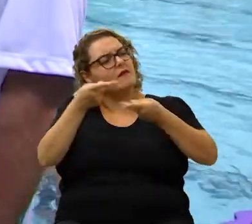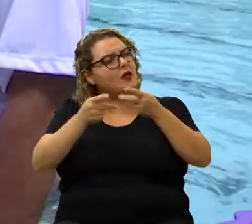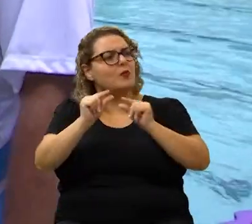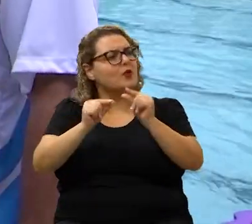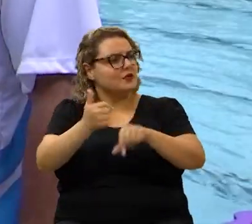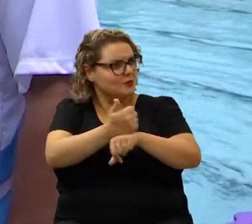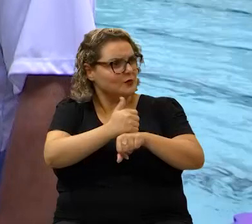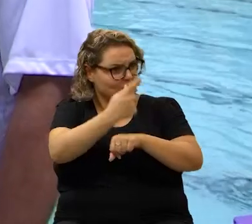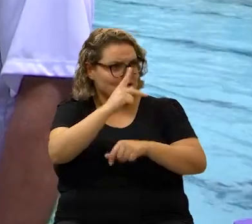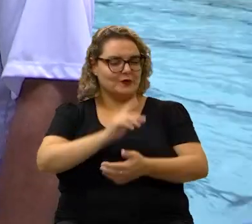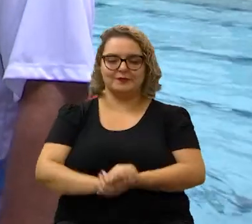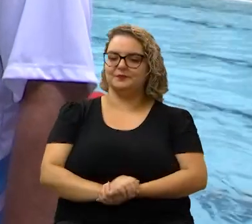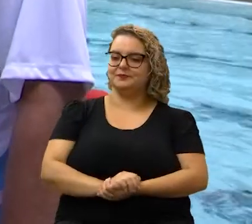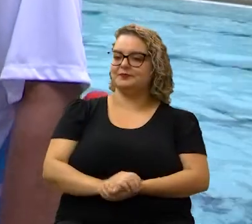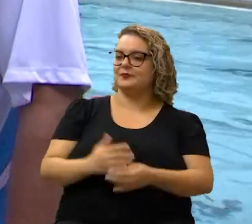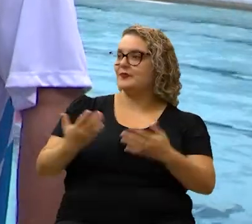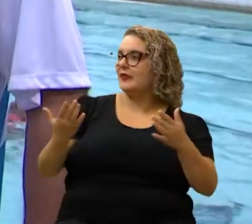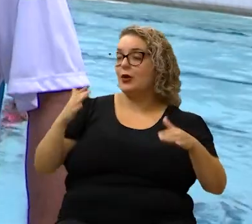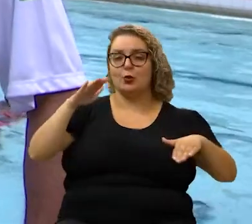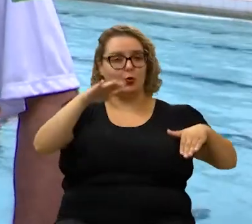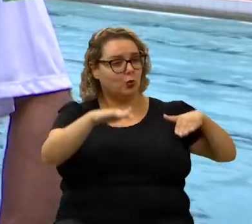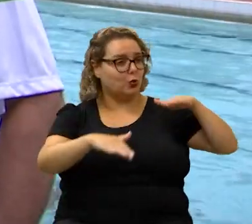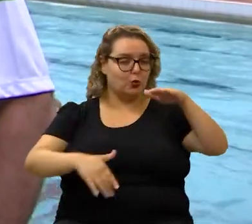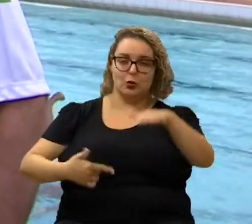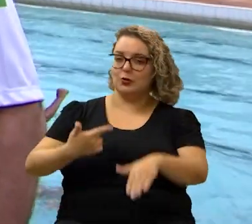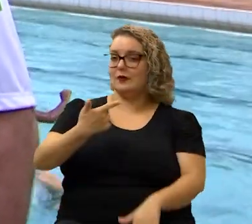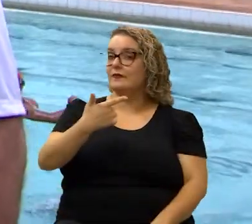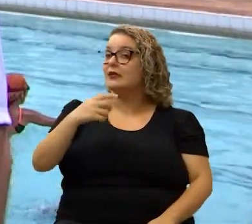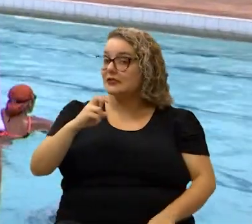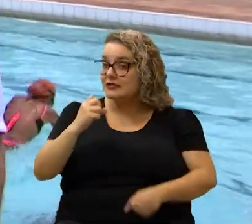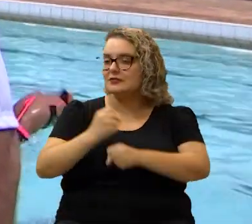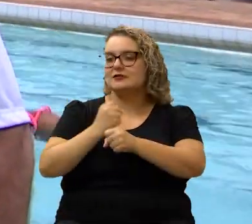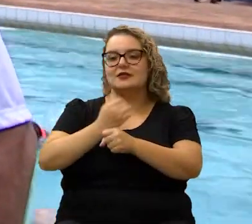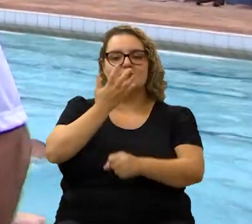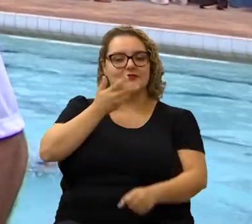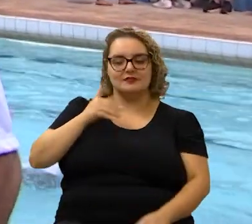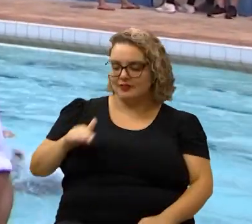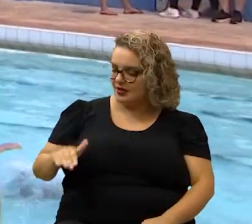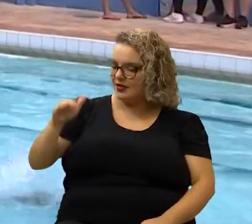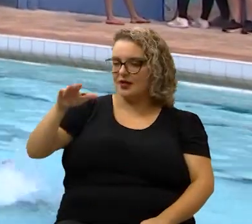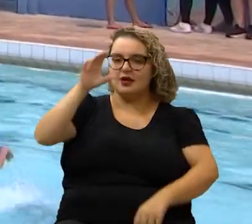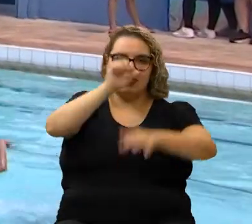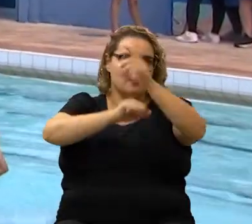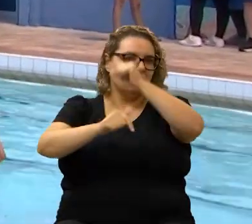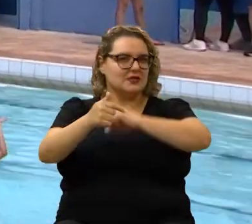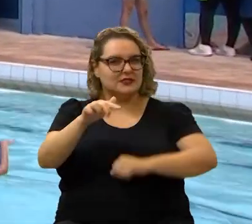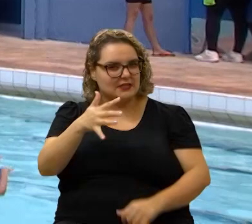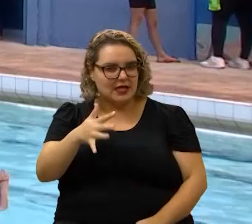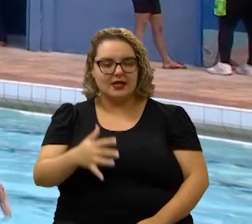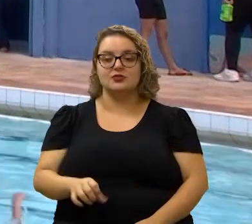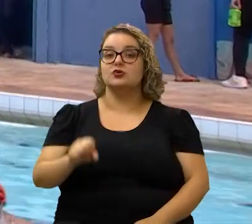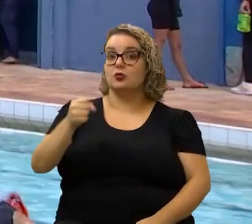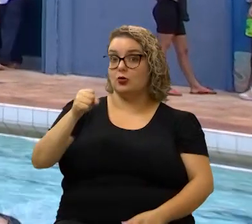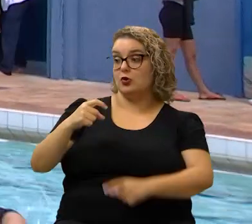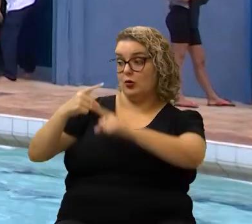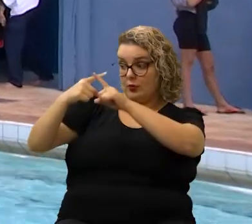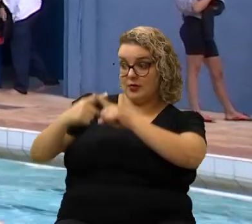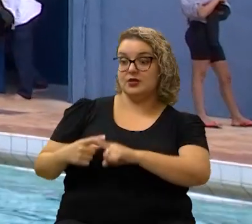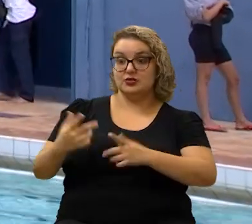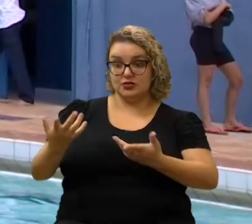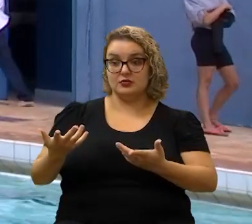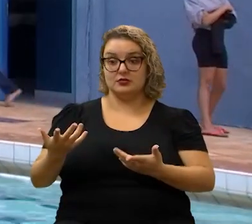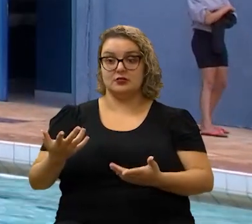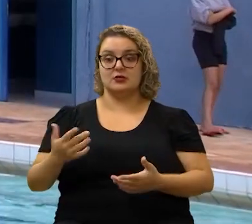Fala um pouquinho sobre sua carreira. Ah, eu nadei por 25 anos, né? Desde criança, aprendi com 7, aos 8 já estava